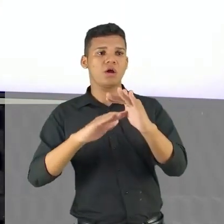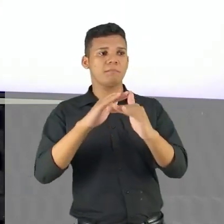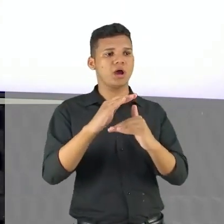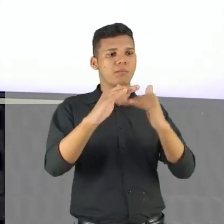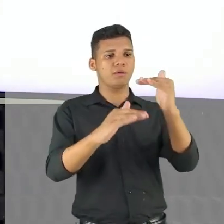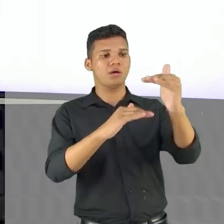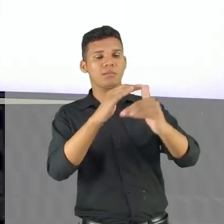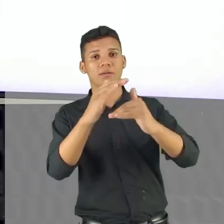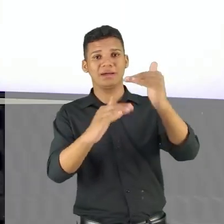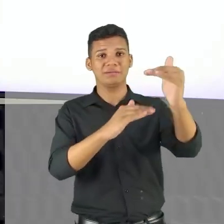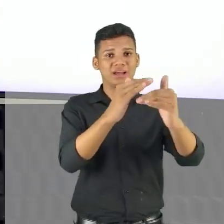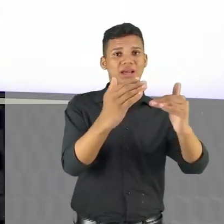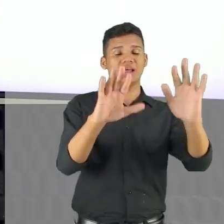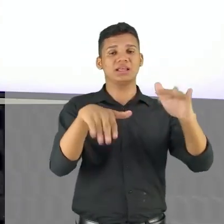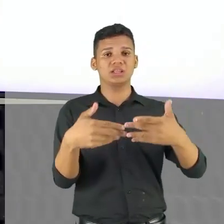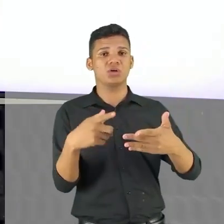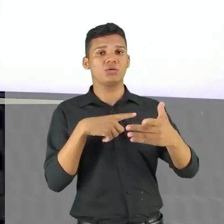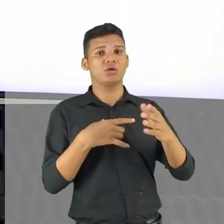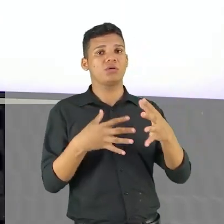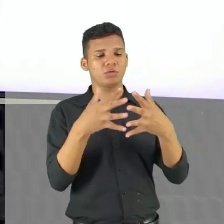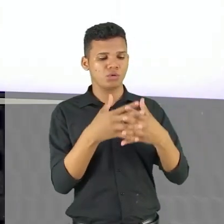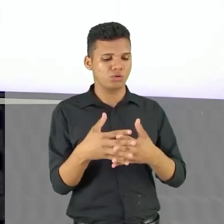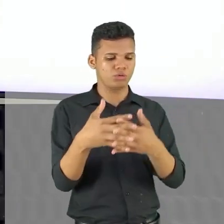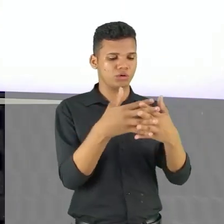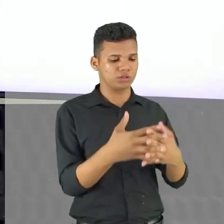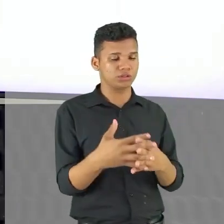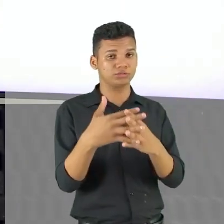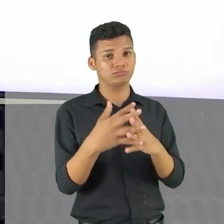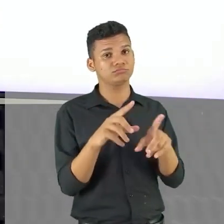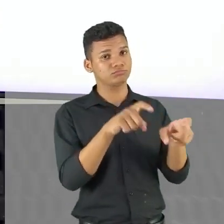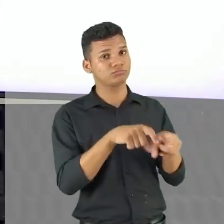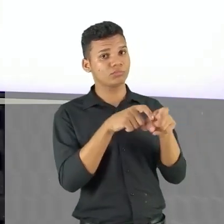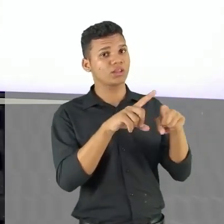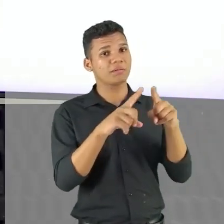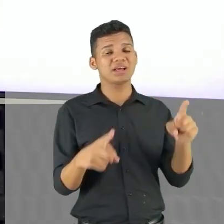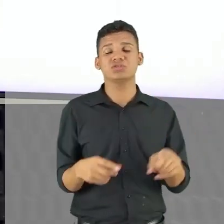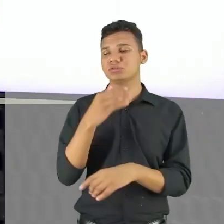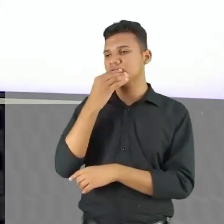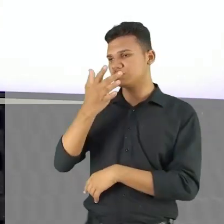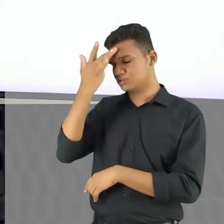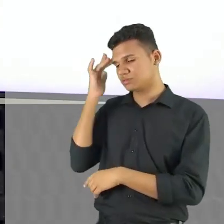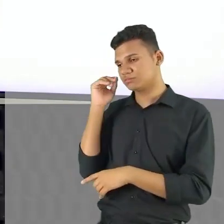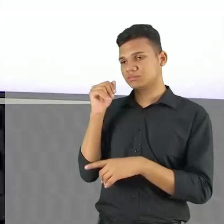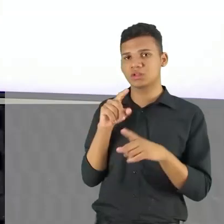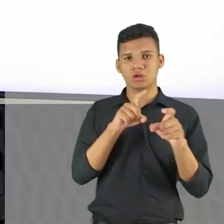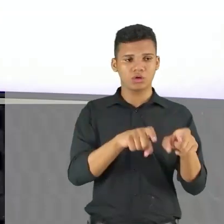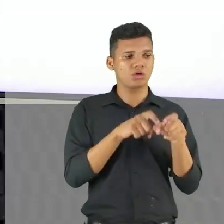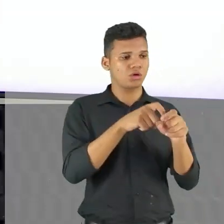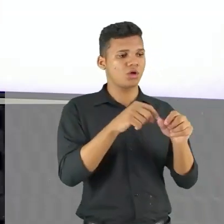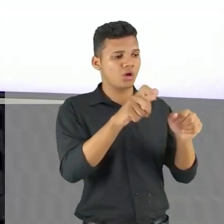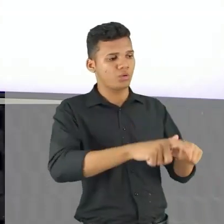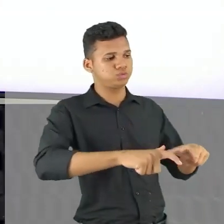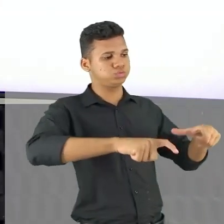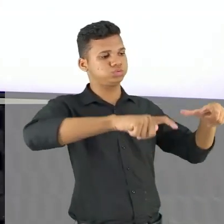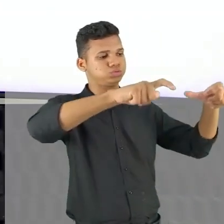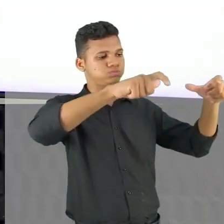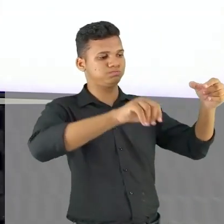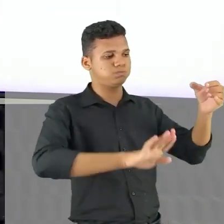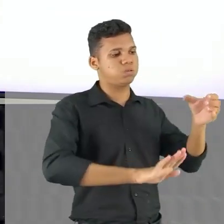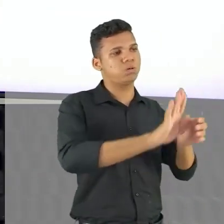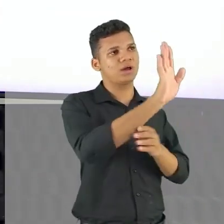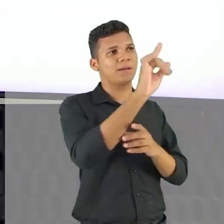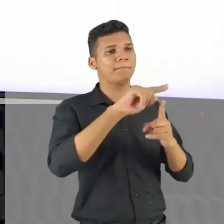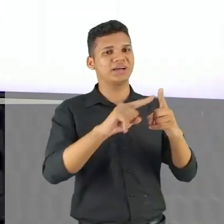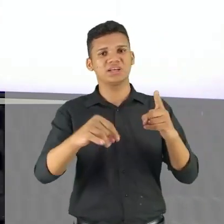modernização rural, com a entrada das máquinas no campo, o agricultor começou a produzir mais, o grande produtor, e